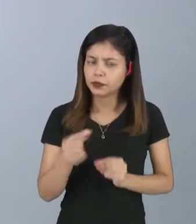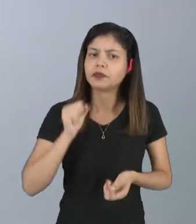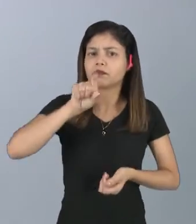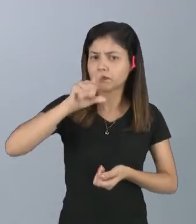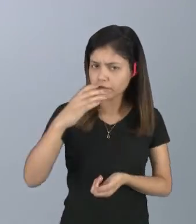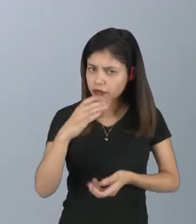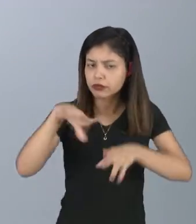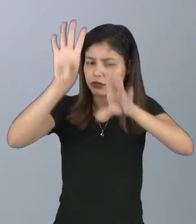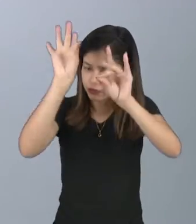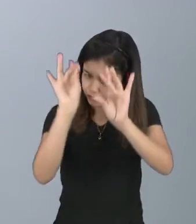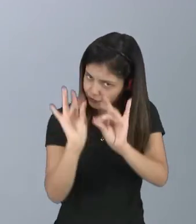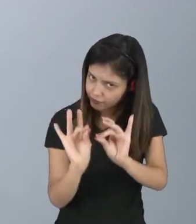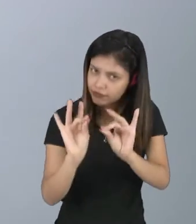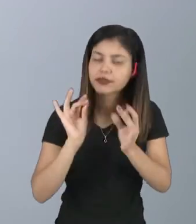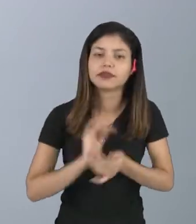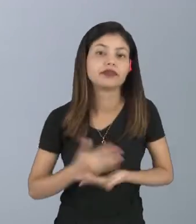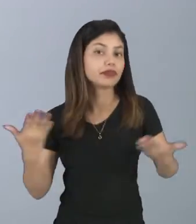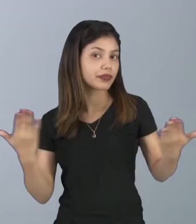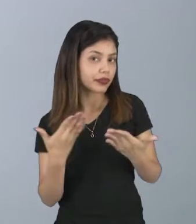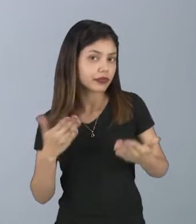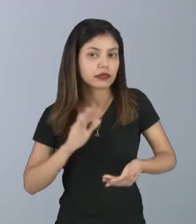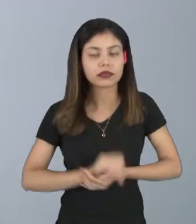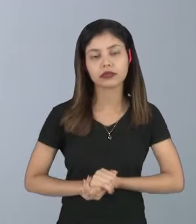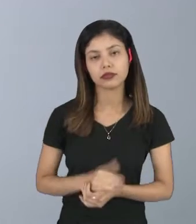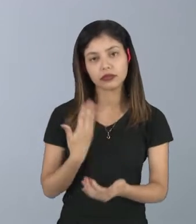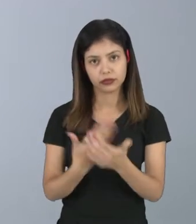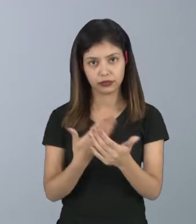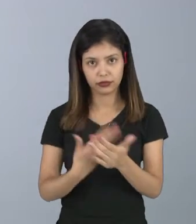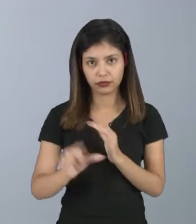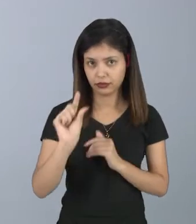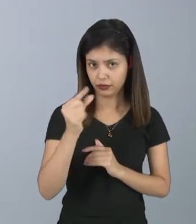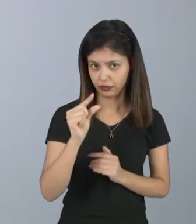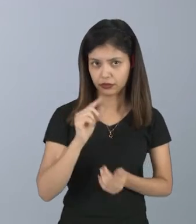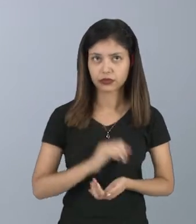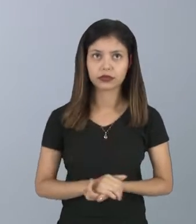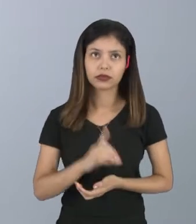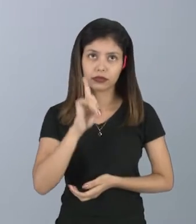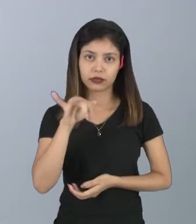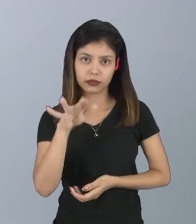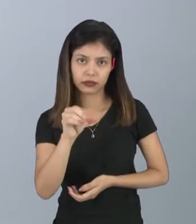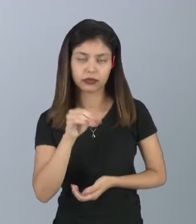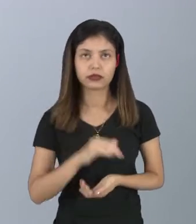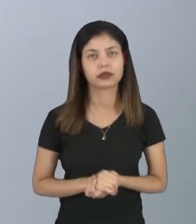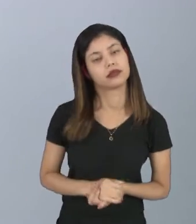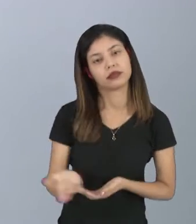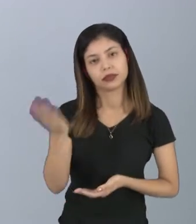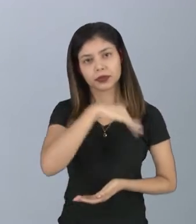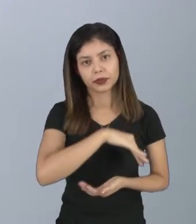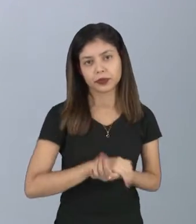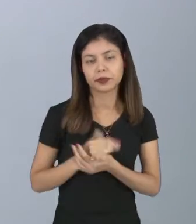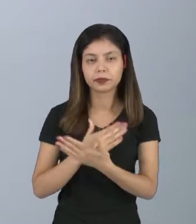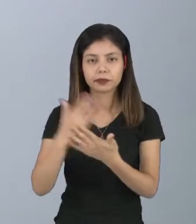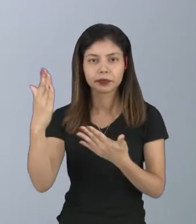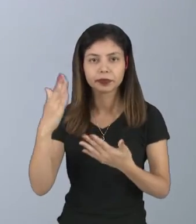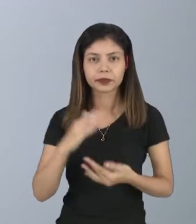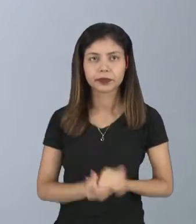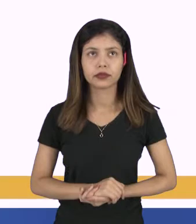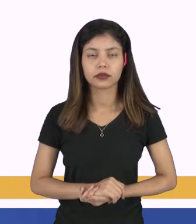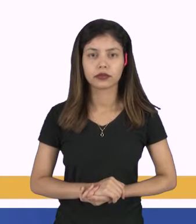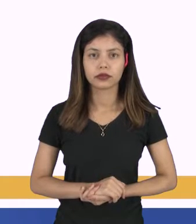que se classifica um polígono, né? E hoje nós vamos estudar um pouquinho sobre as diagonais de um polígono. Então, vamos